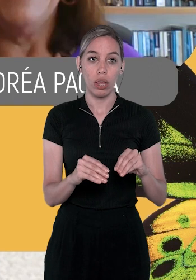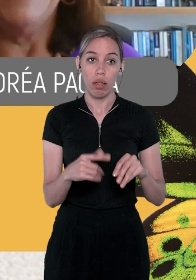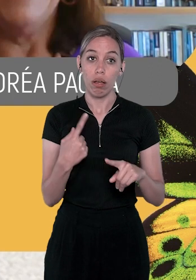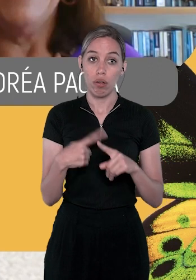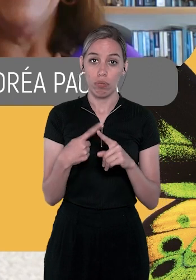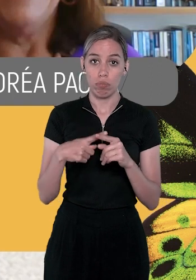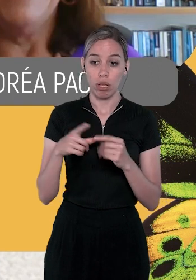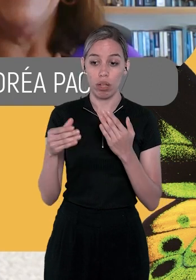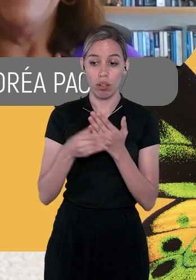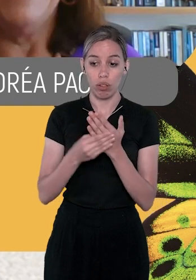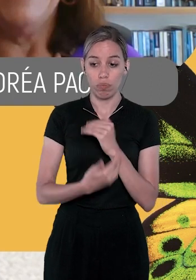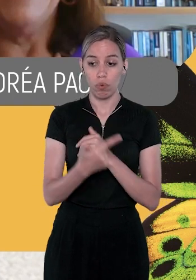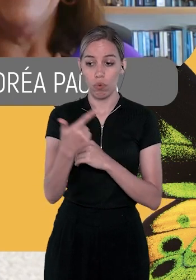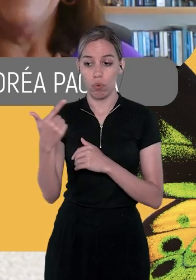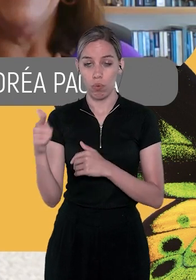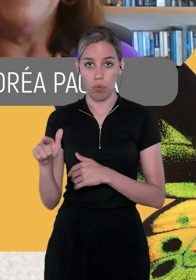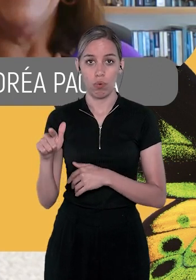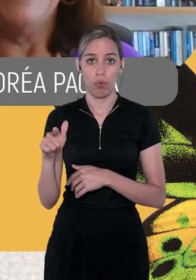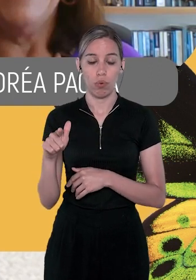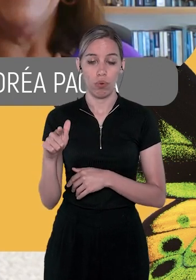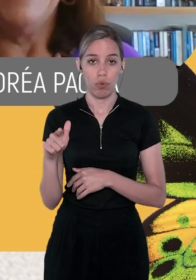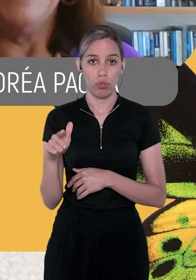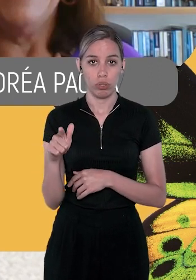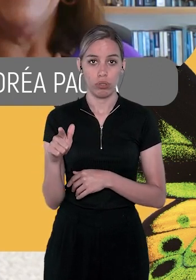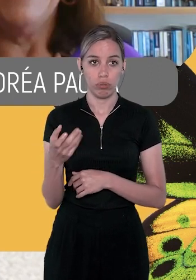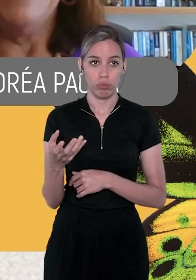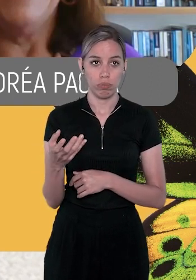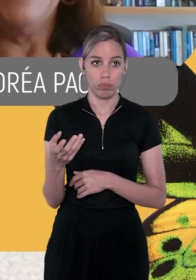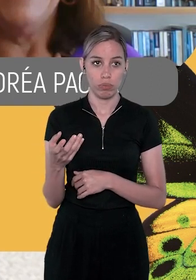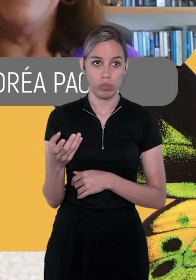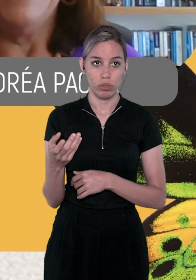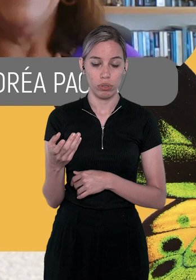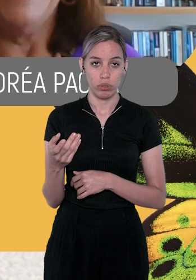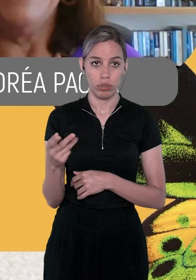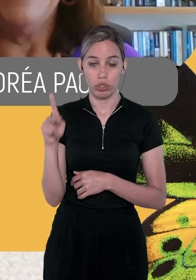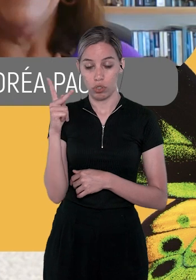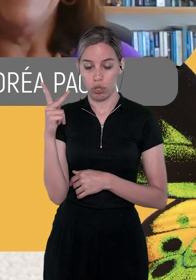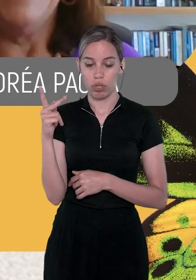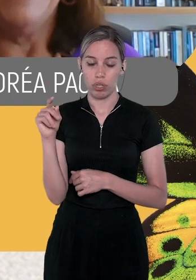em outras histórias, né? Porque tem